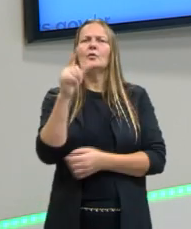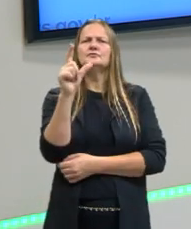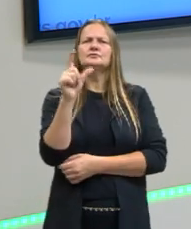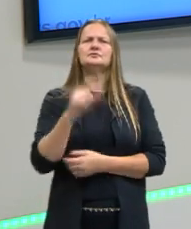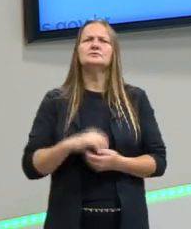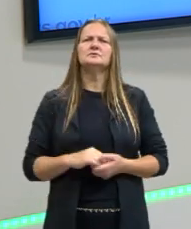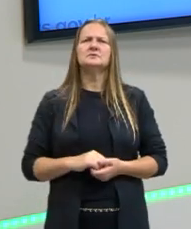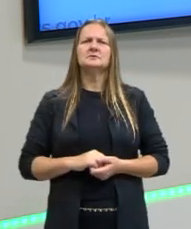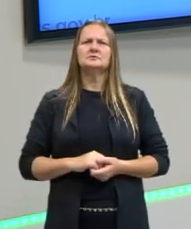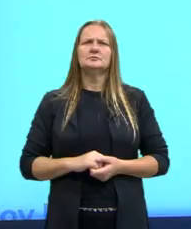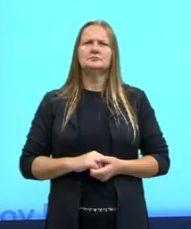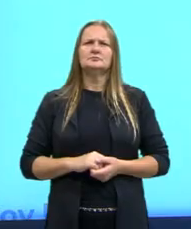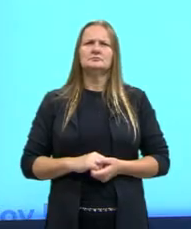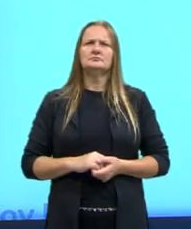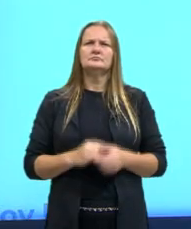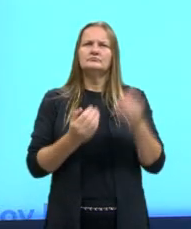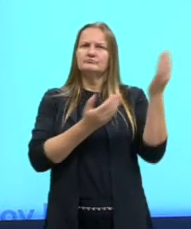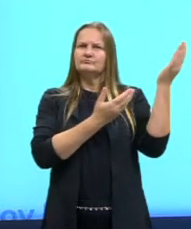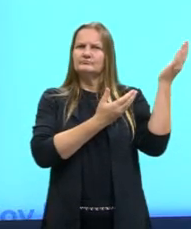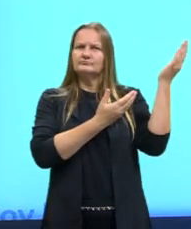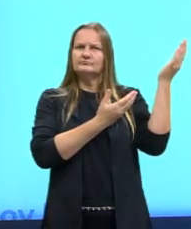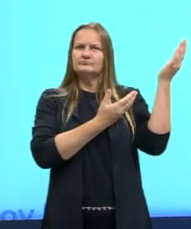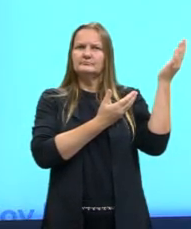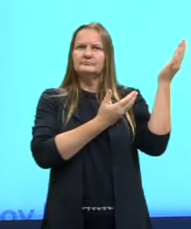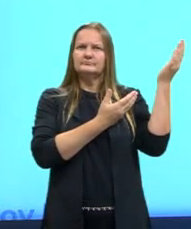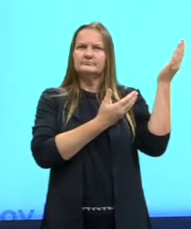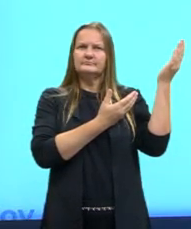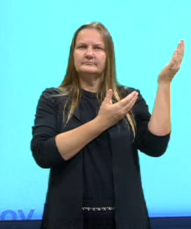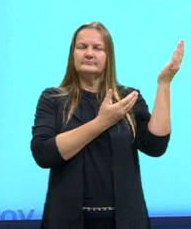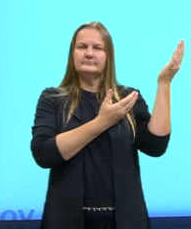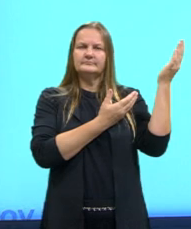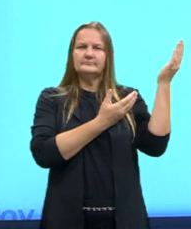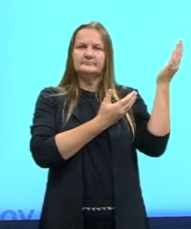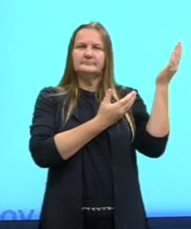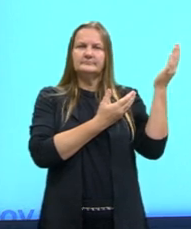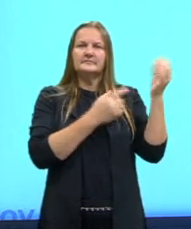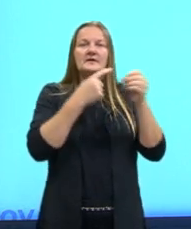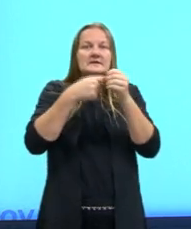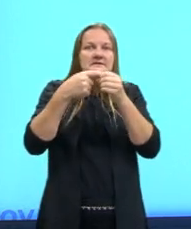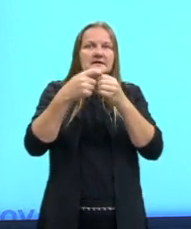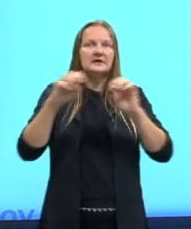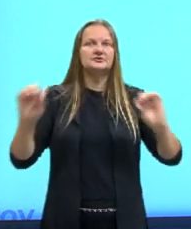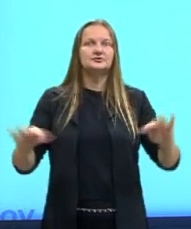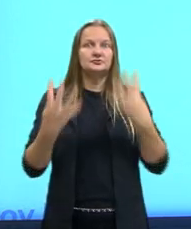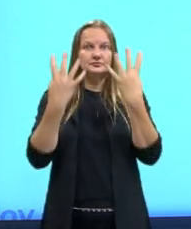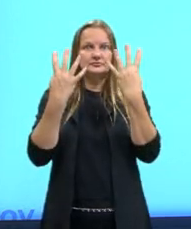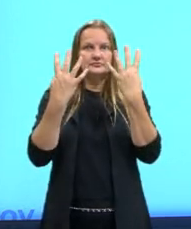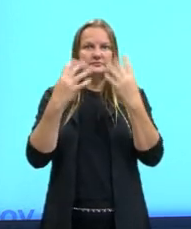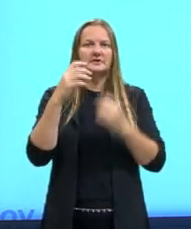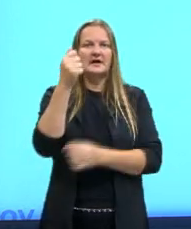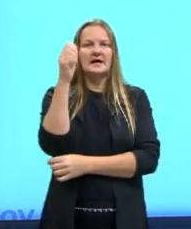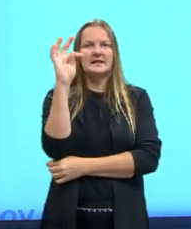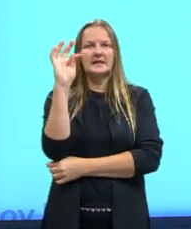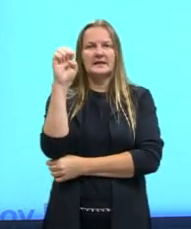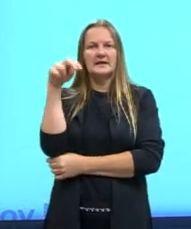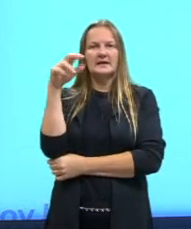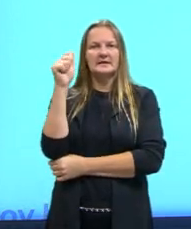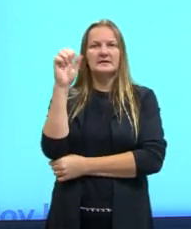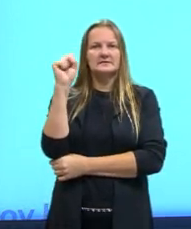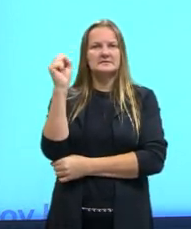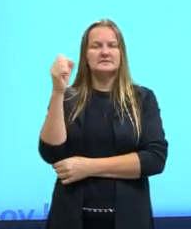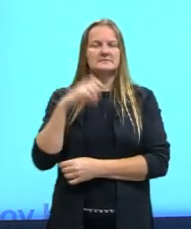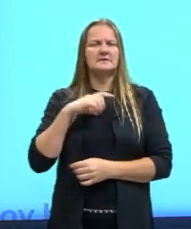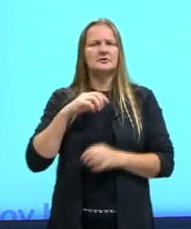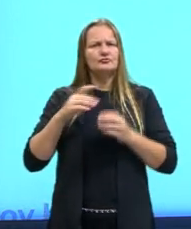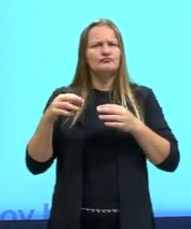de Atenas aqui pelo eram os sofistas que percorriam a cidade de Athenas principalmente né o Sócrates